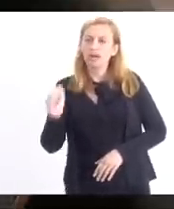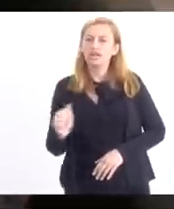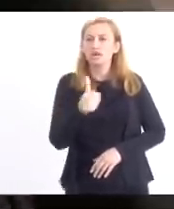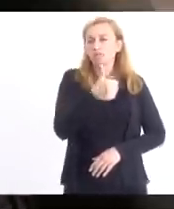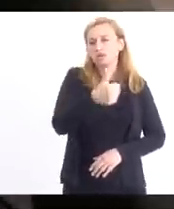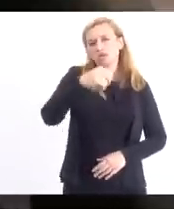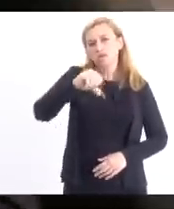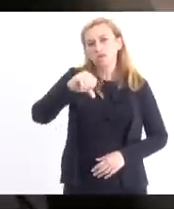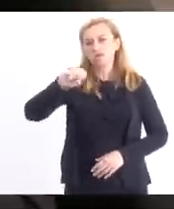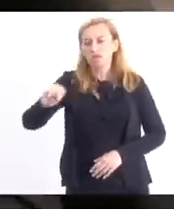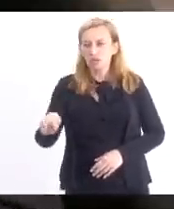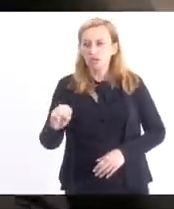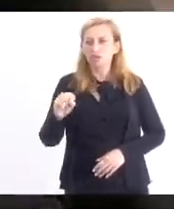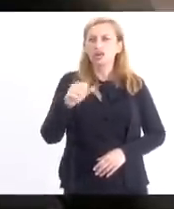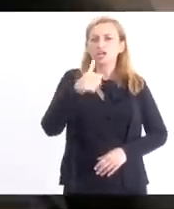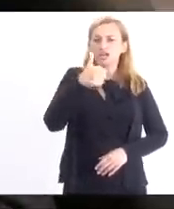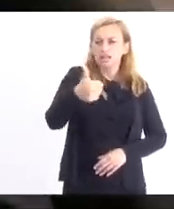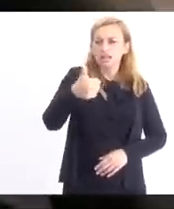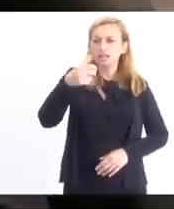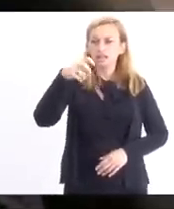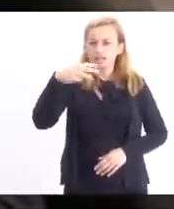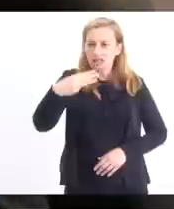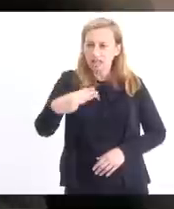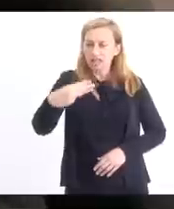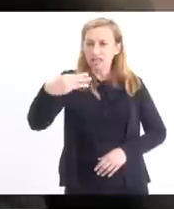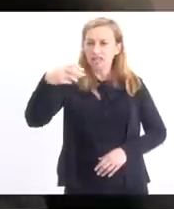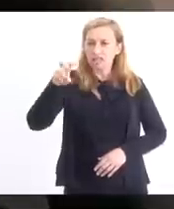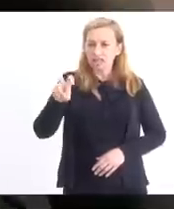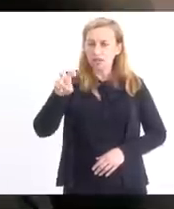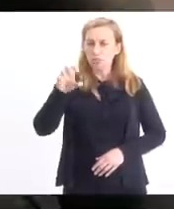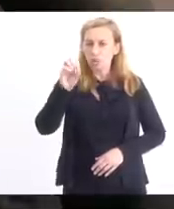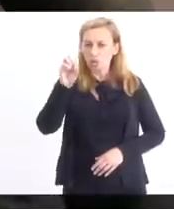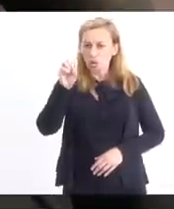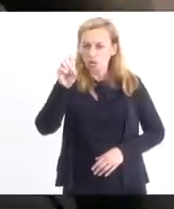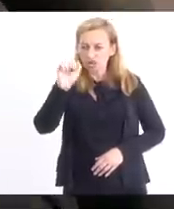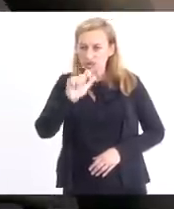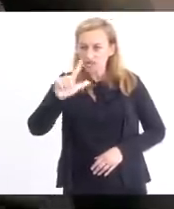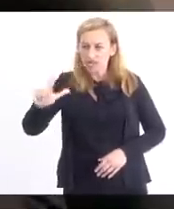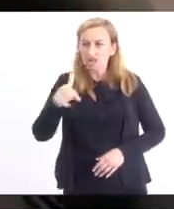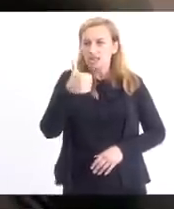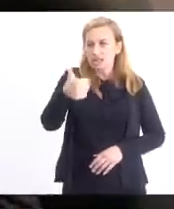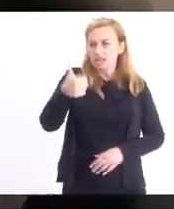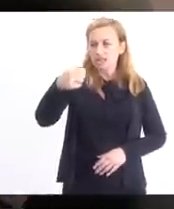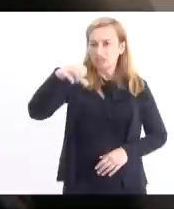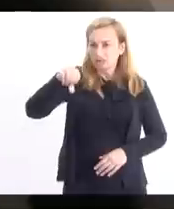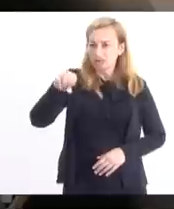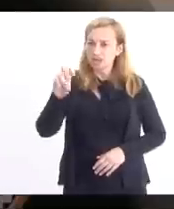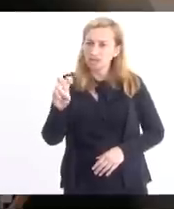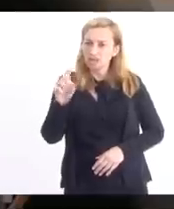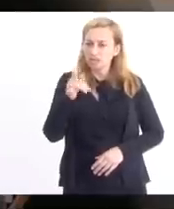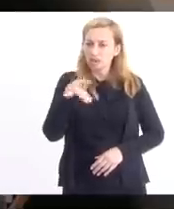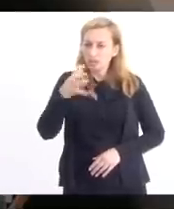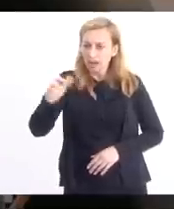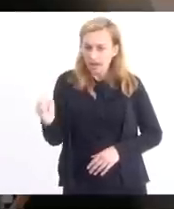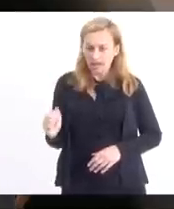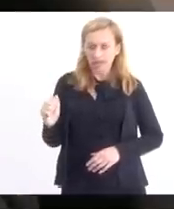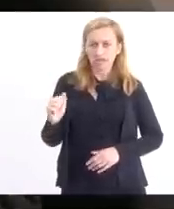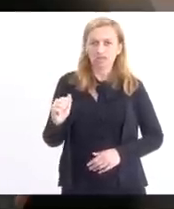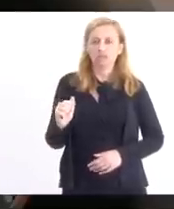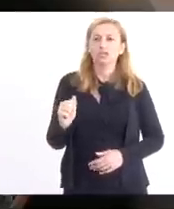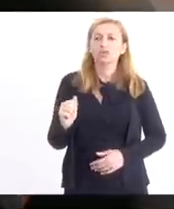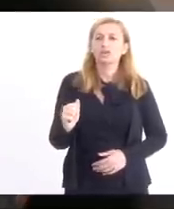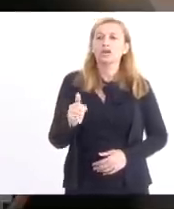1990, 135 pro praça, pro oficial, e 195 para o praça.